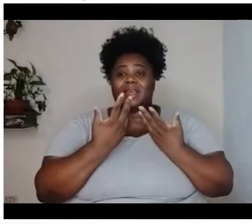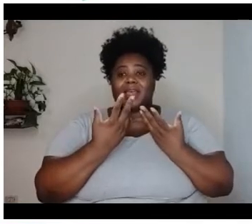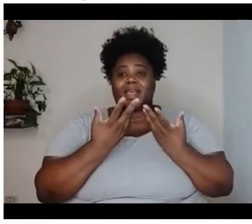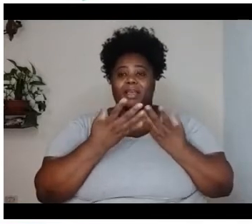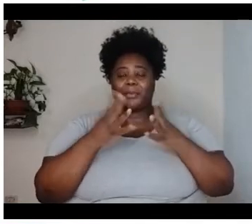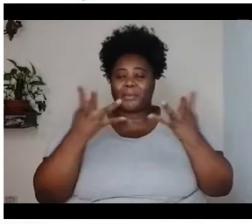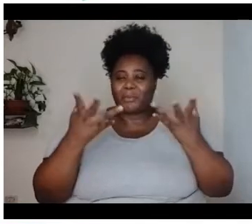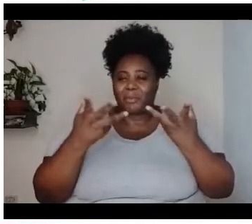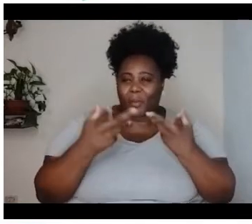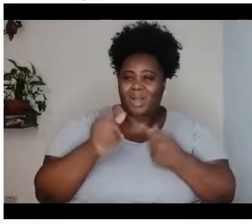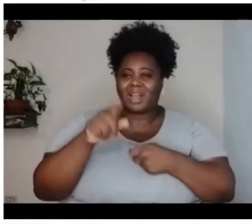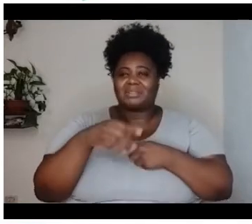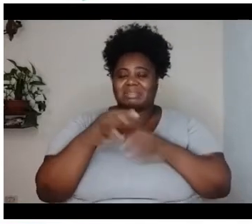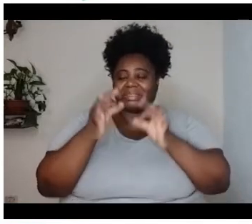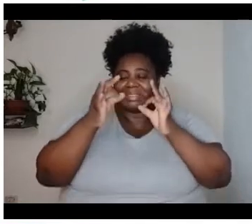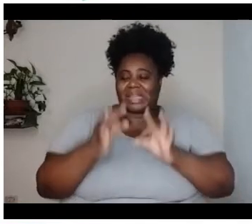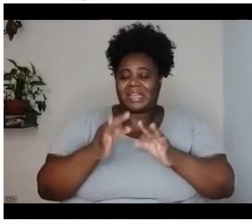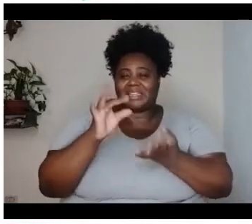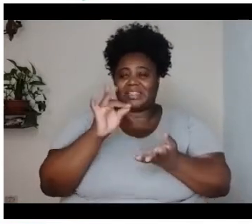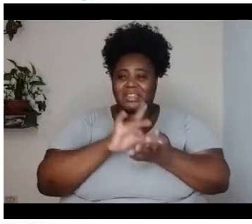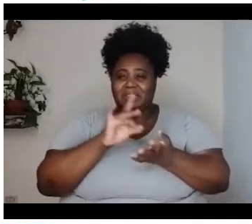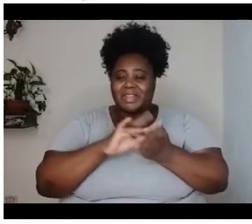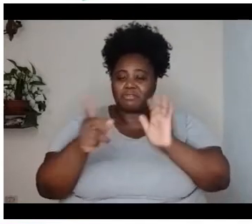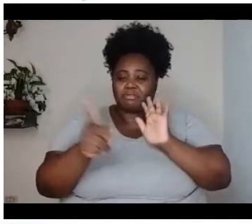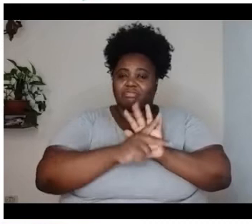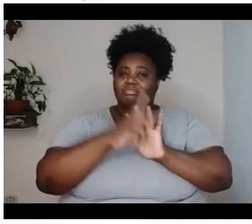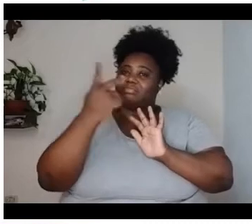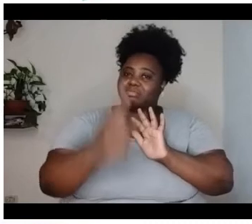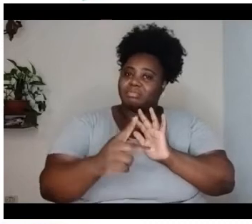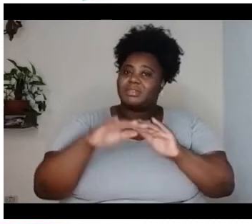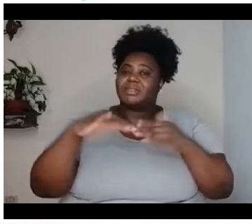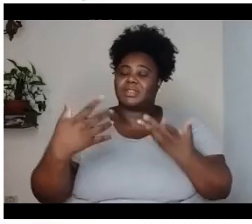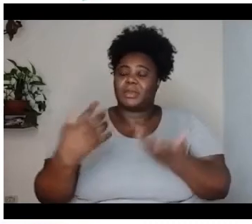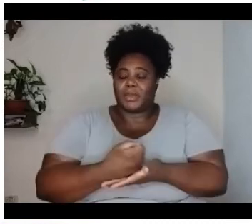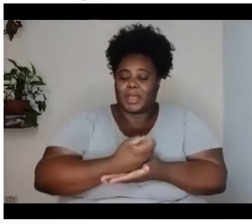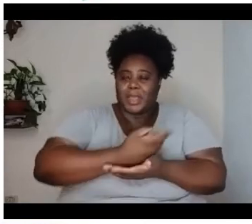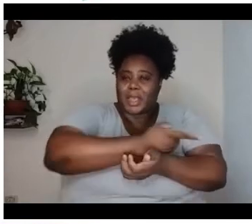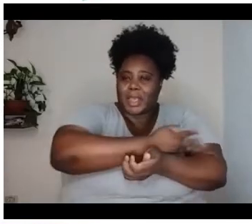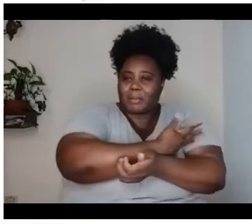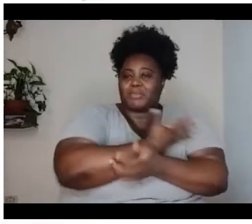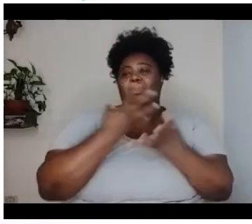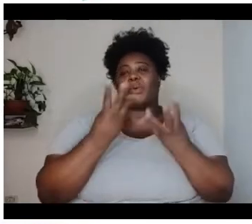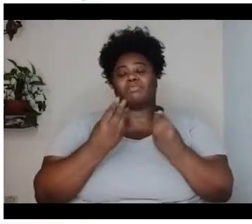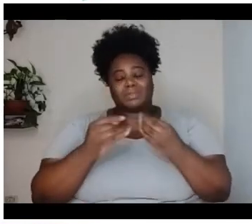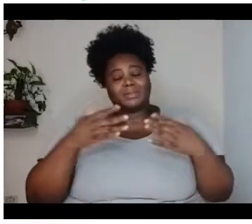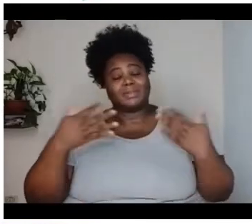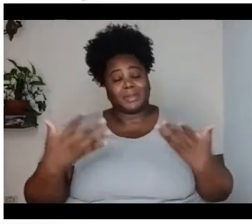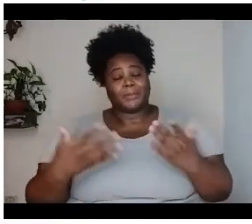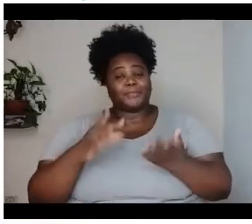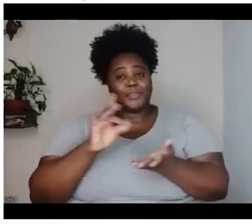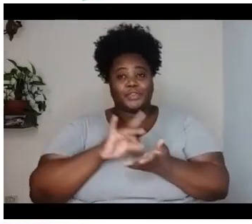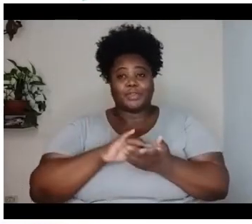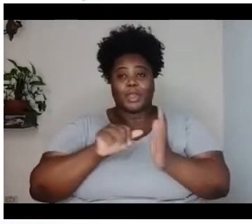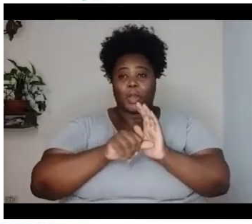sabe, tão cheia da verdade delas, assim, que me emocionou muito. Então, realmente foi o primeiro